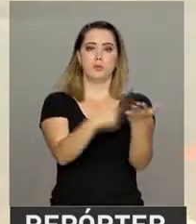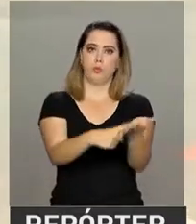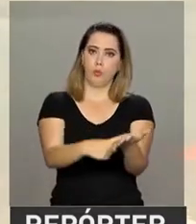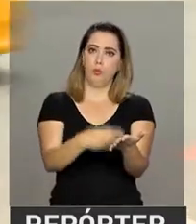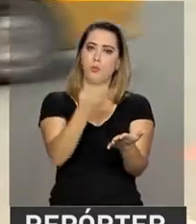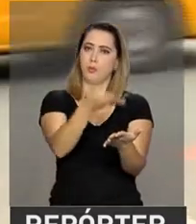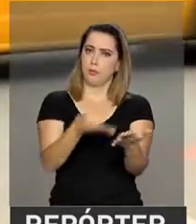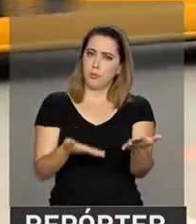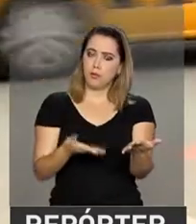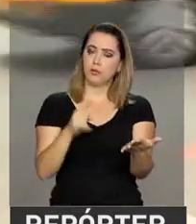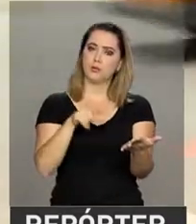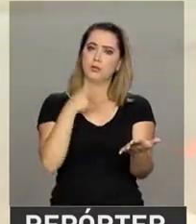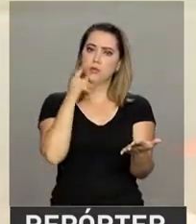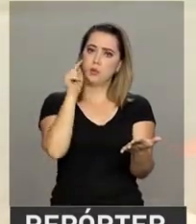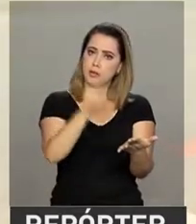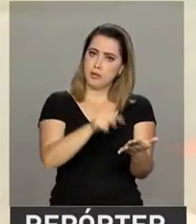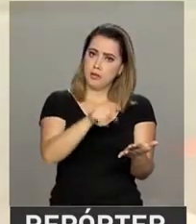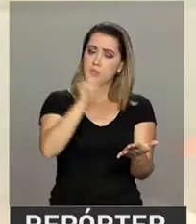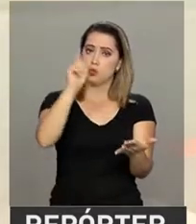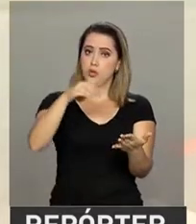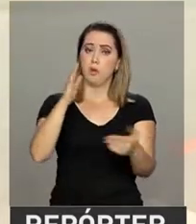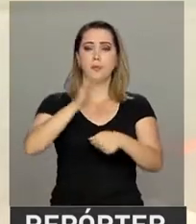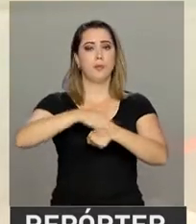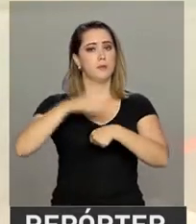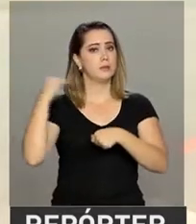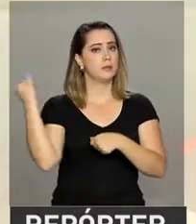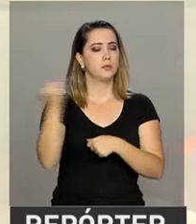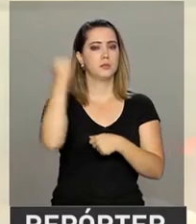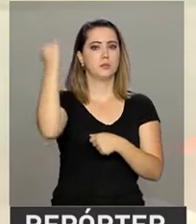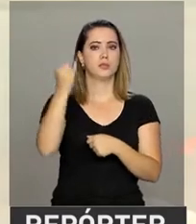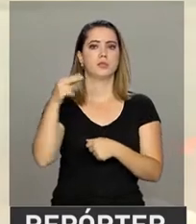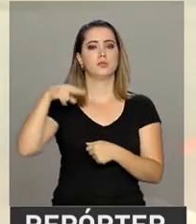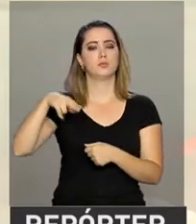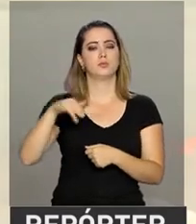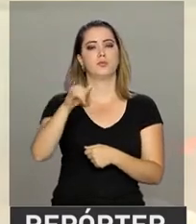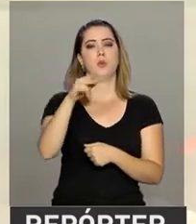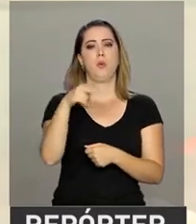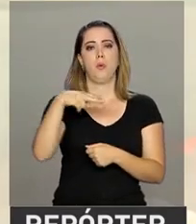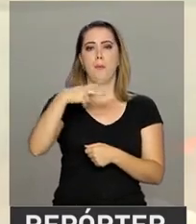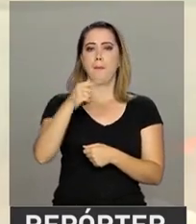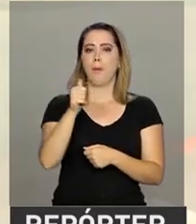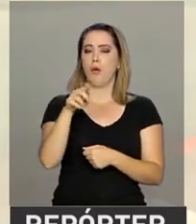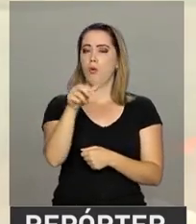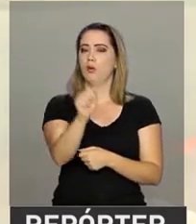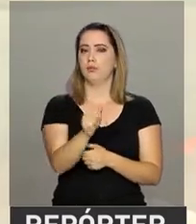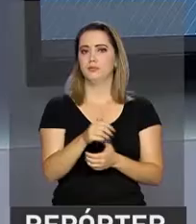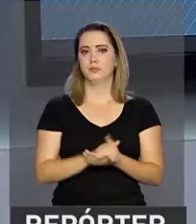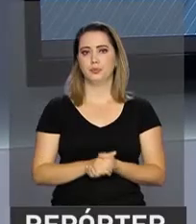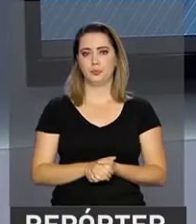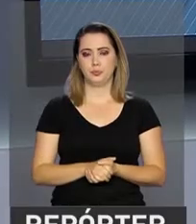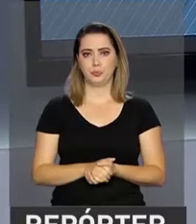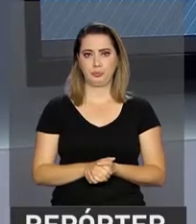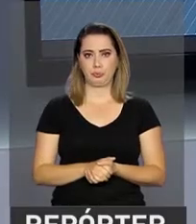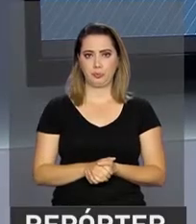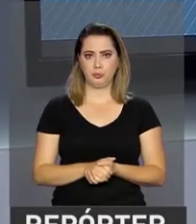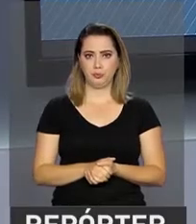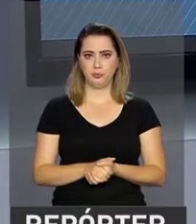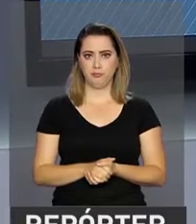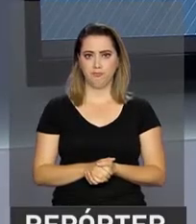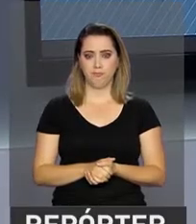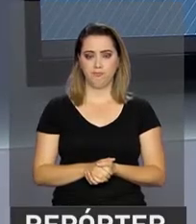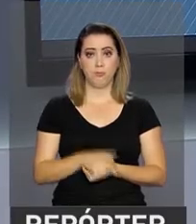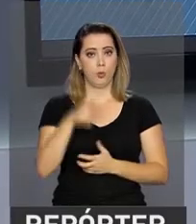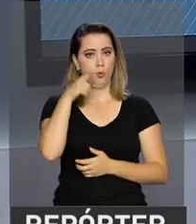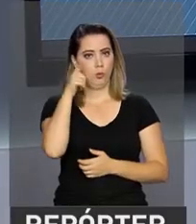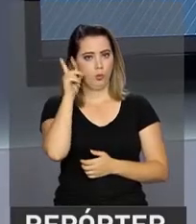tratado e disse que este é um momento histórico. De Nova York, nos Estados Unidos, Paola Diorte. E ontem,